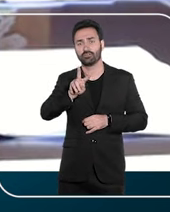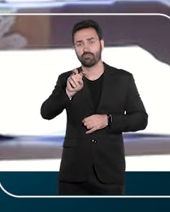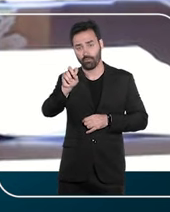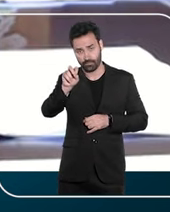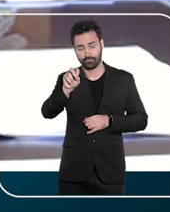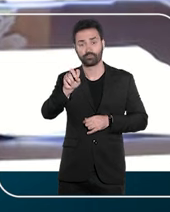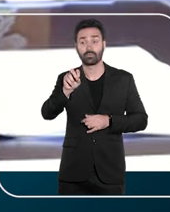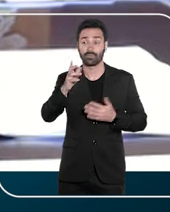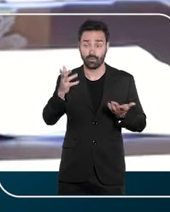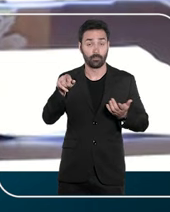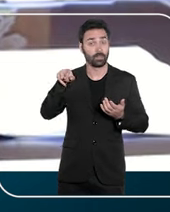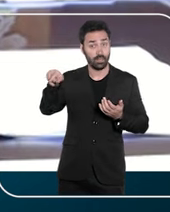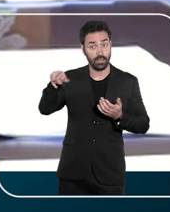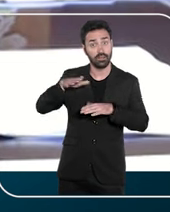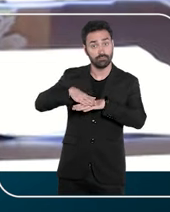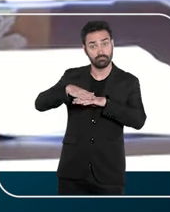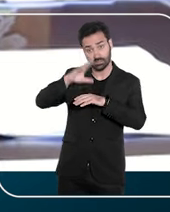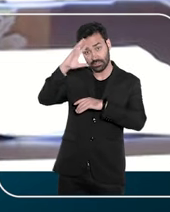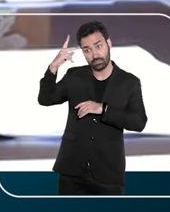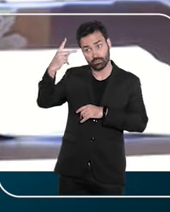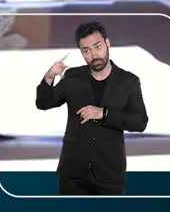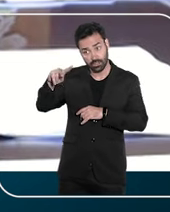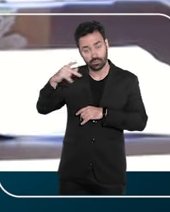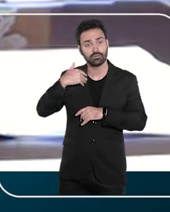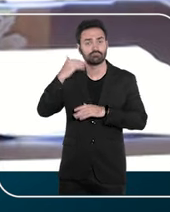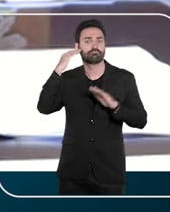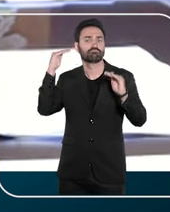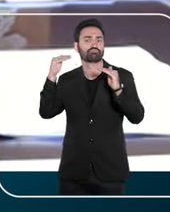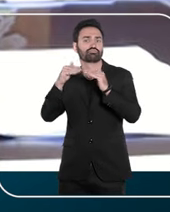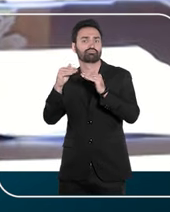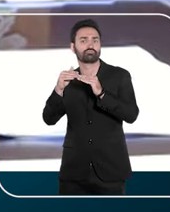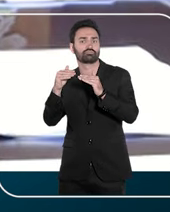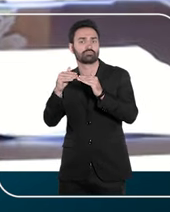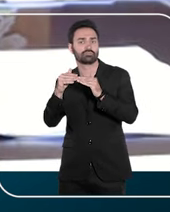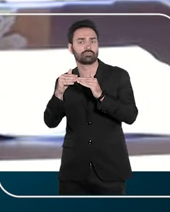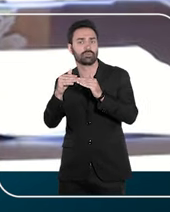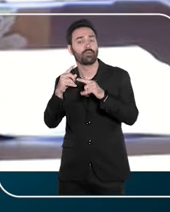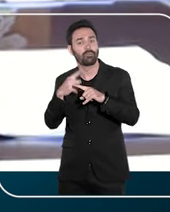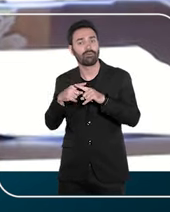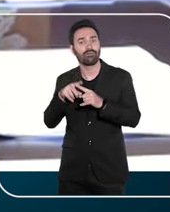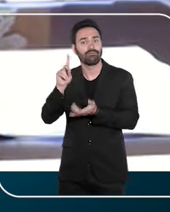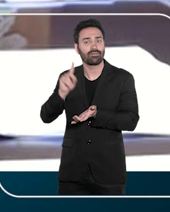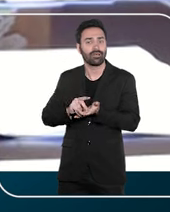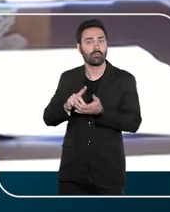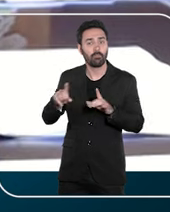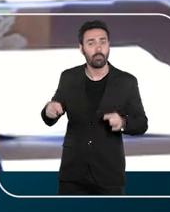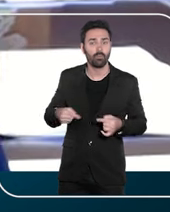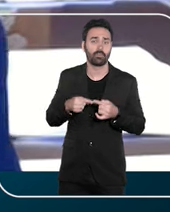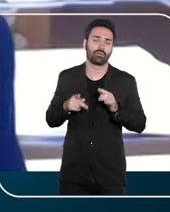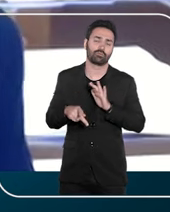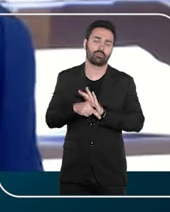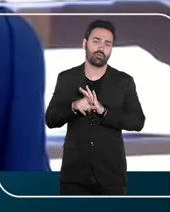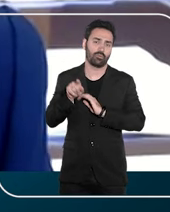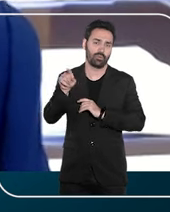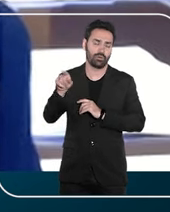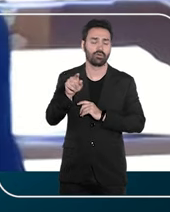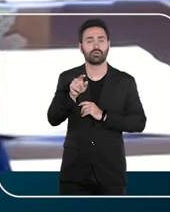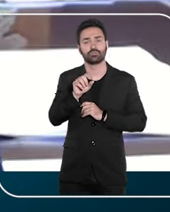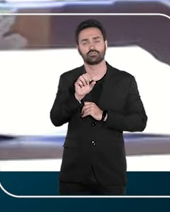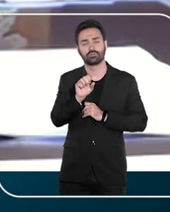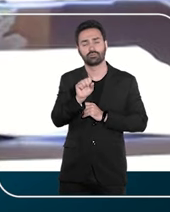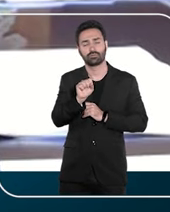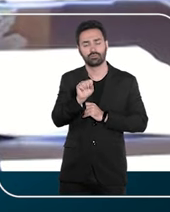Vieira San Severino, sempre muito social, e era realmente um momento do Superior Tribunal de Justiça fazer a sua